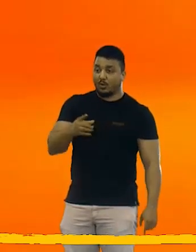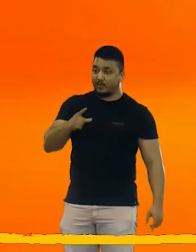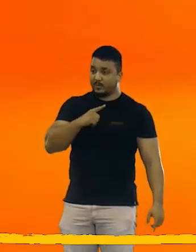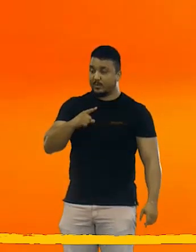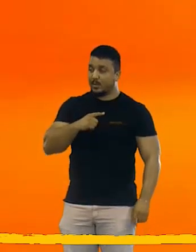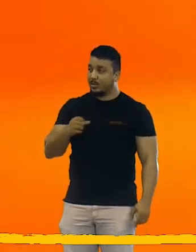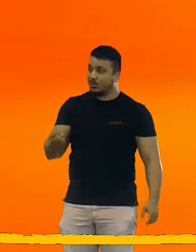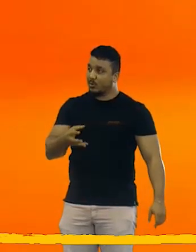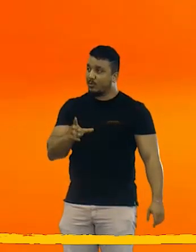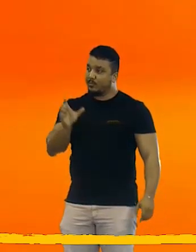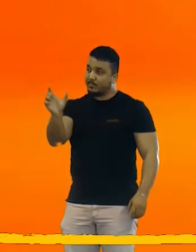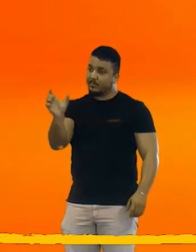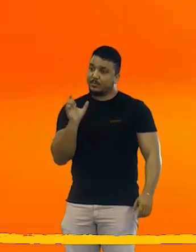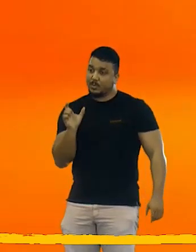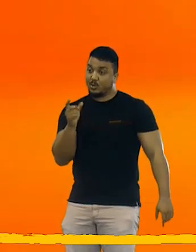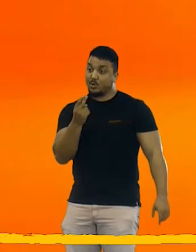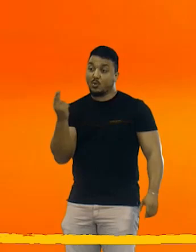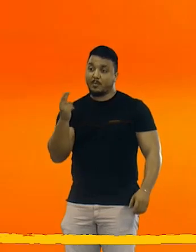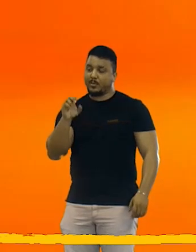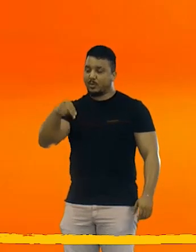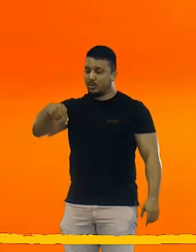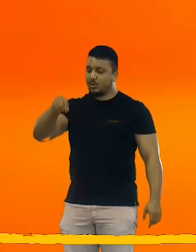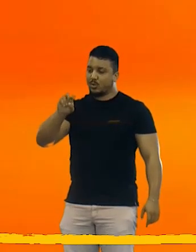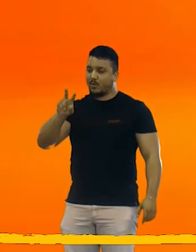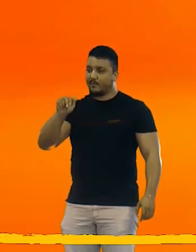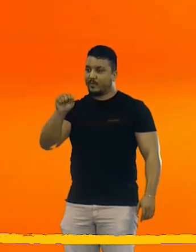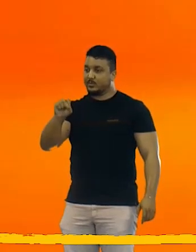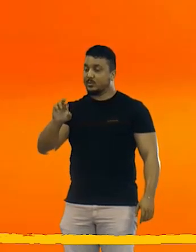vocês anotassem esse termo, tá? Novas